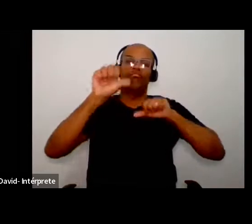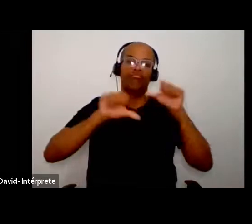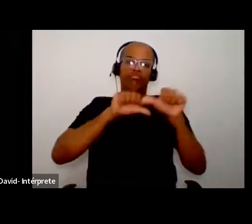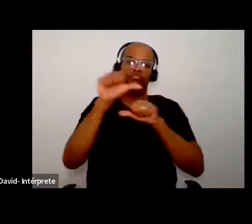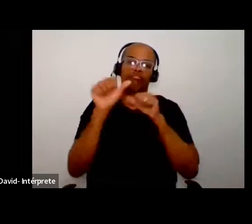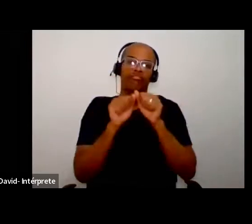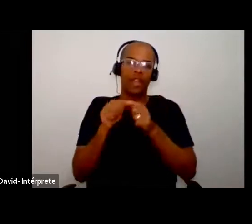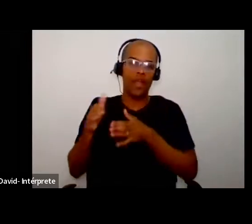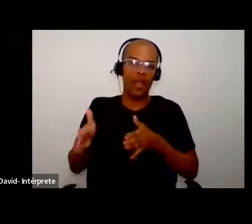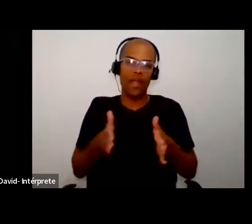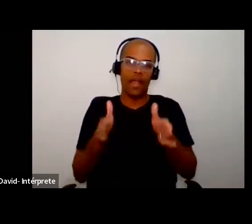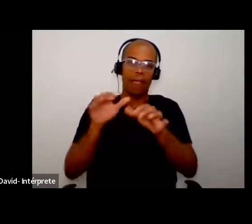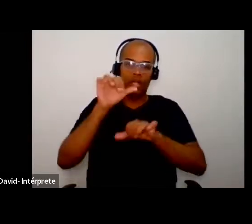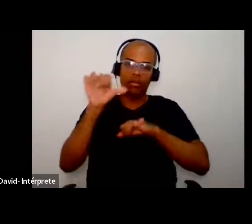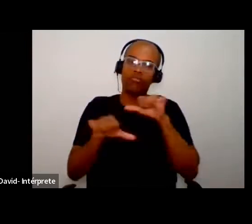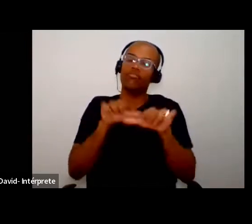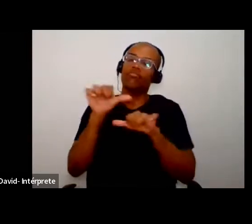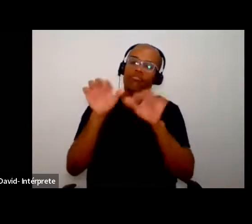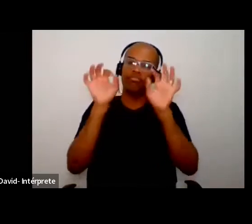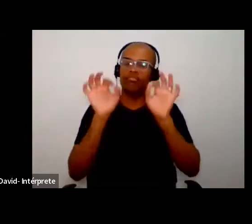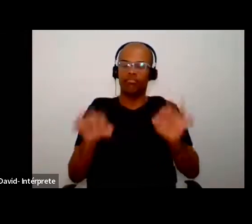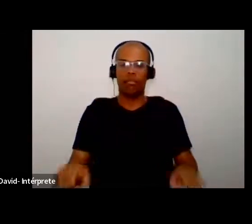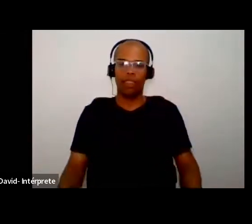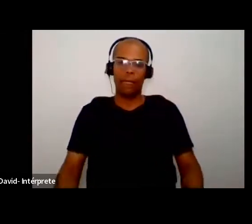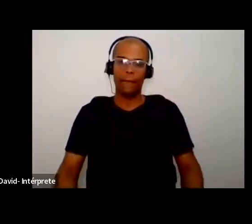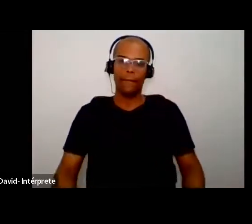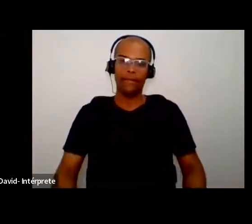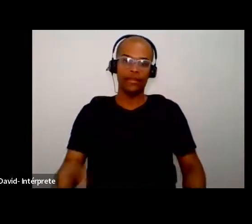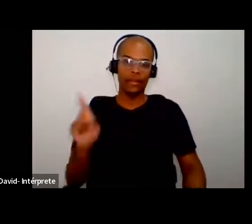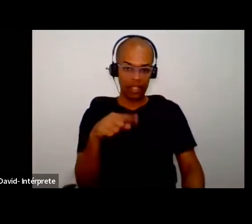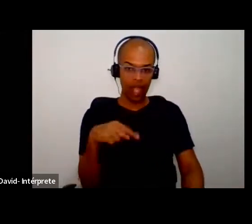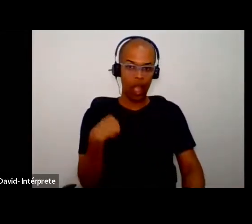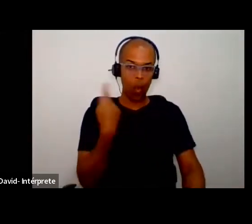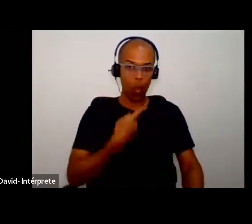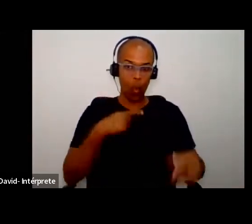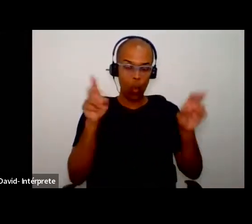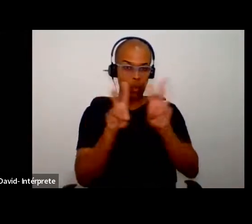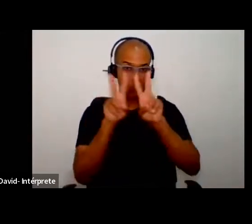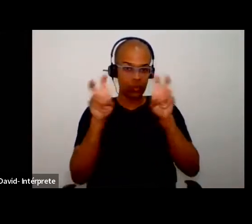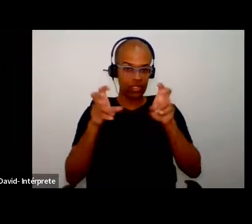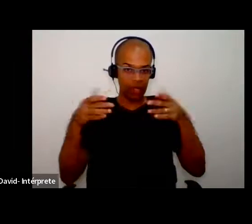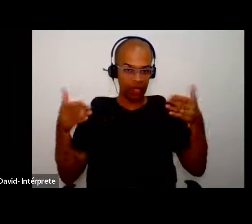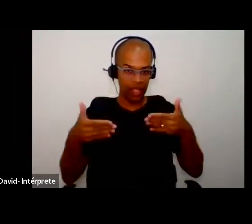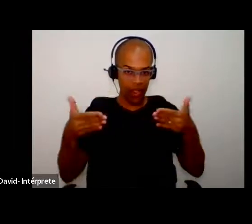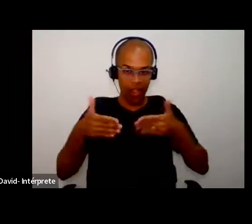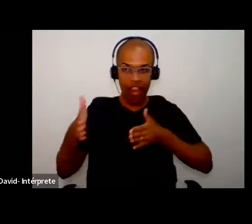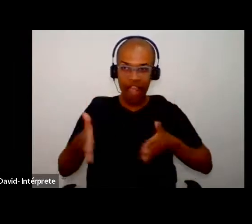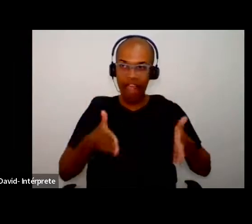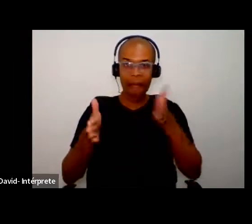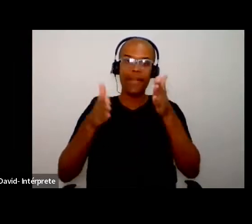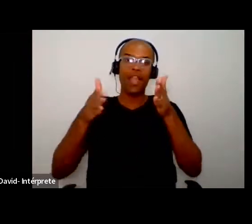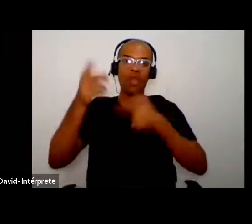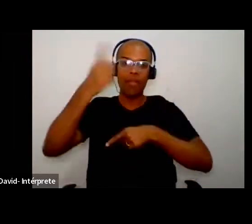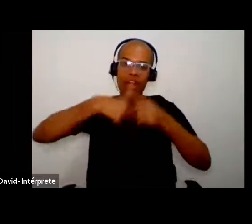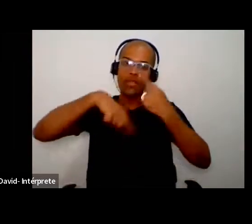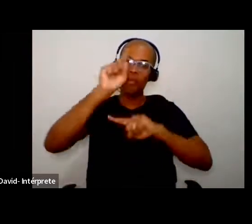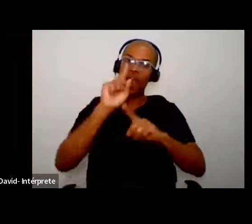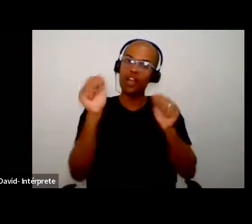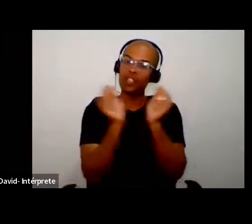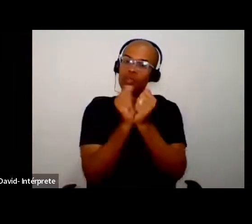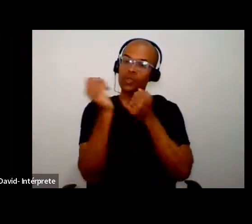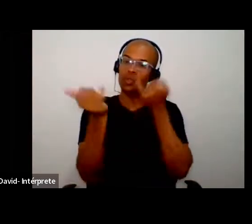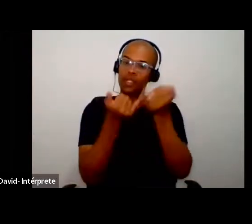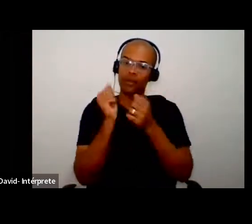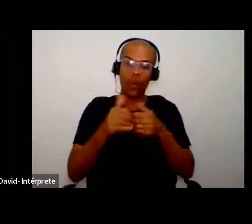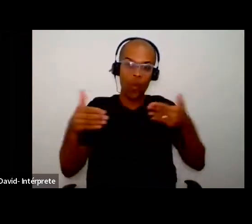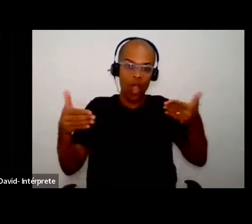para transformar brincando. Este é o nosso tema deste ano. E este SIAC é um